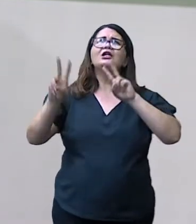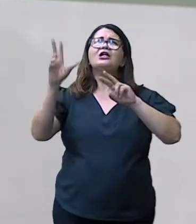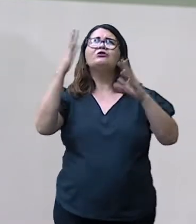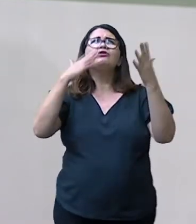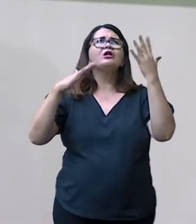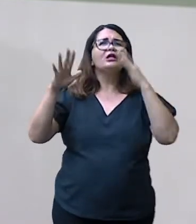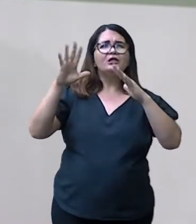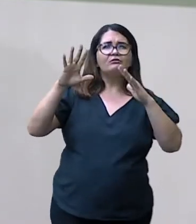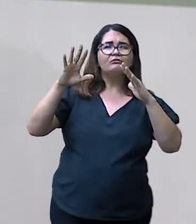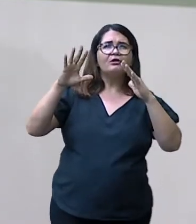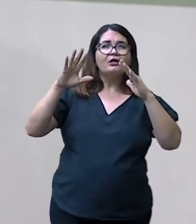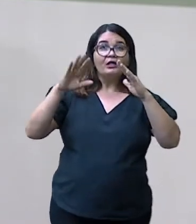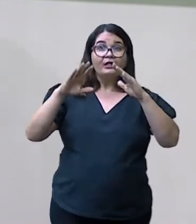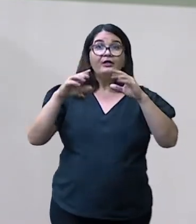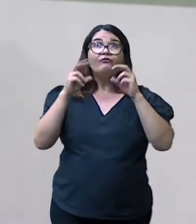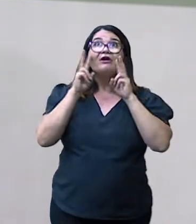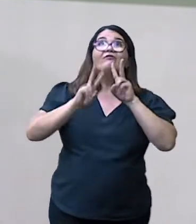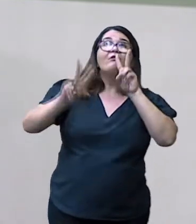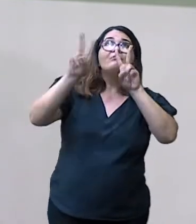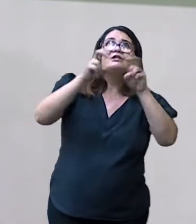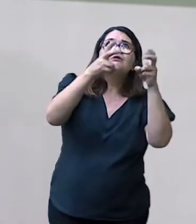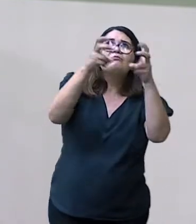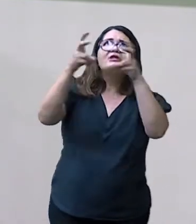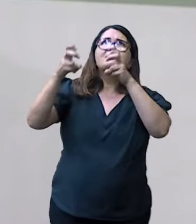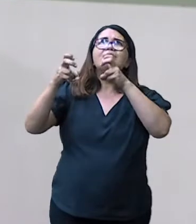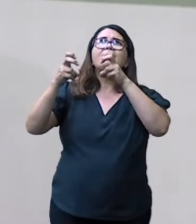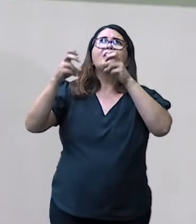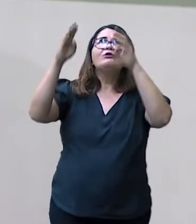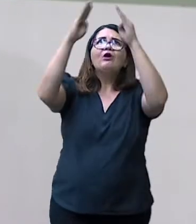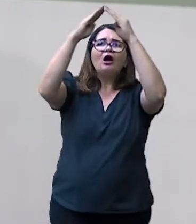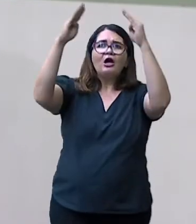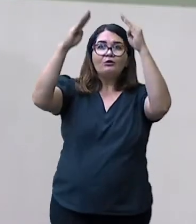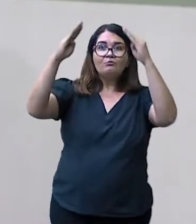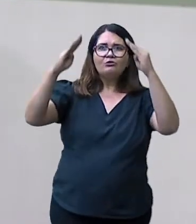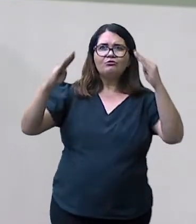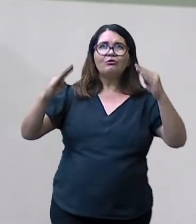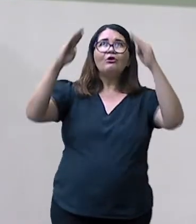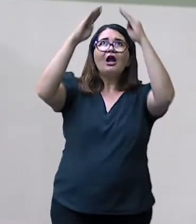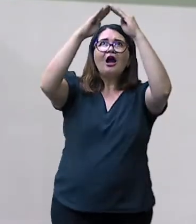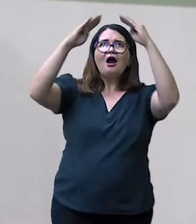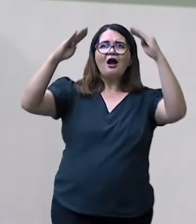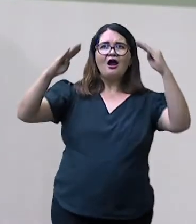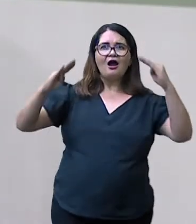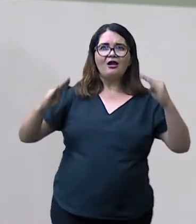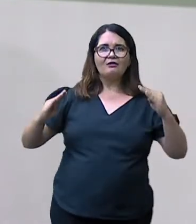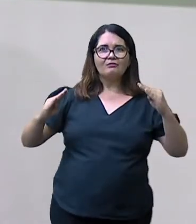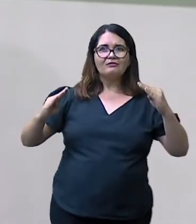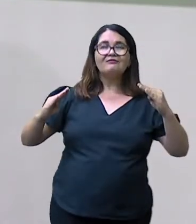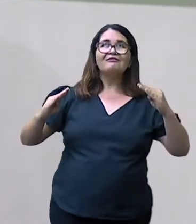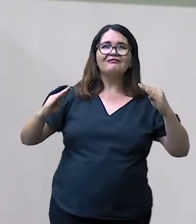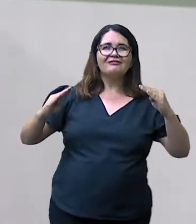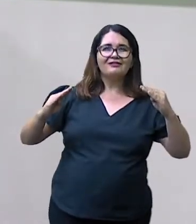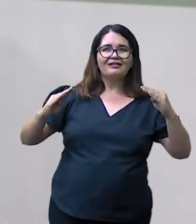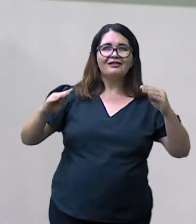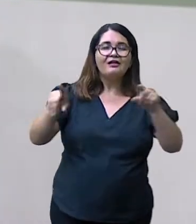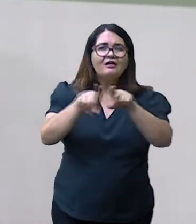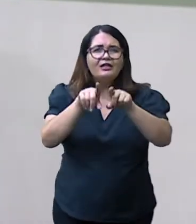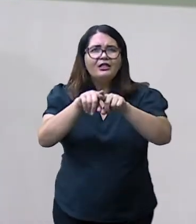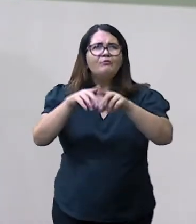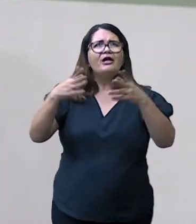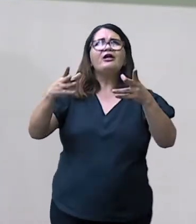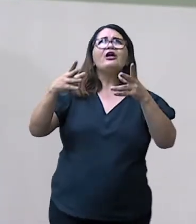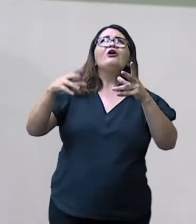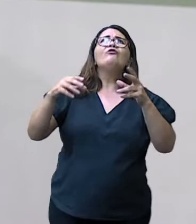a Bituruna e borboleta e baratinha. Então, com 3 anos, se meus pais